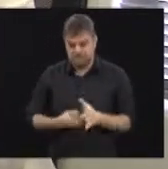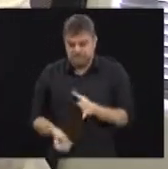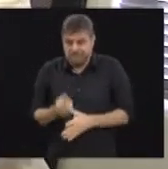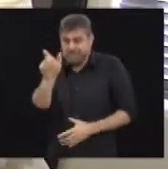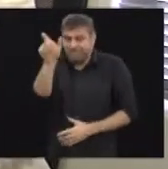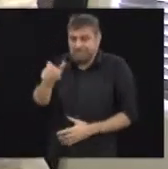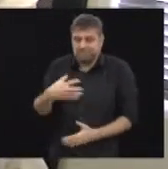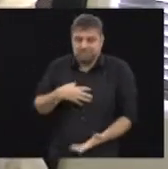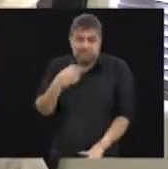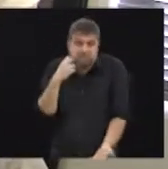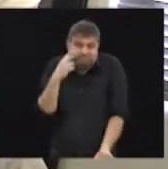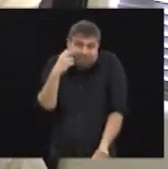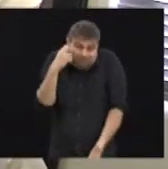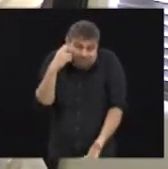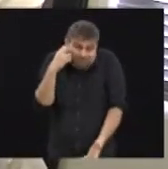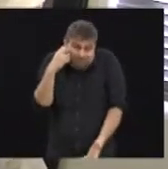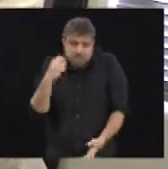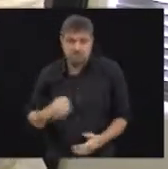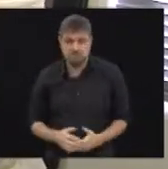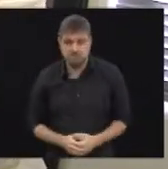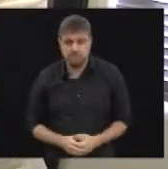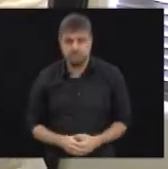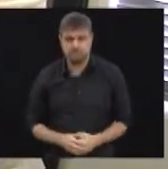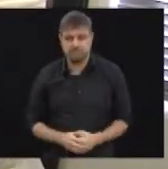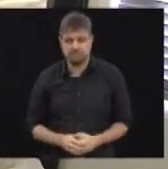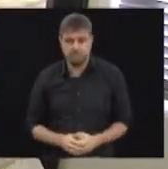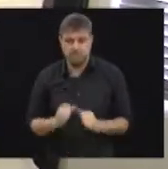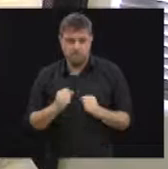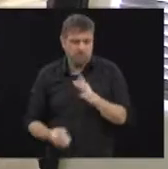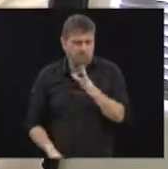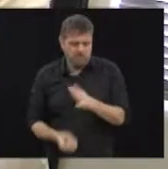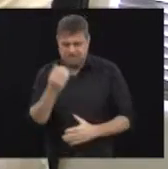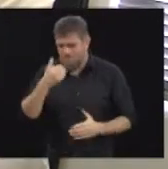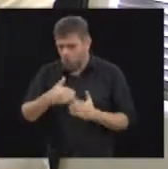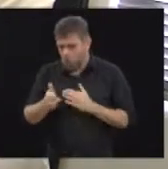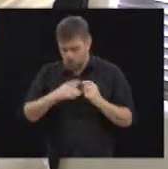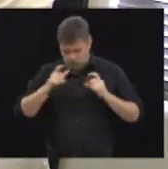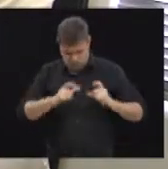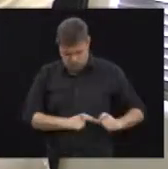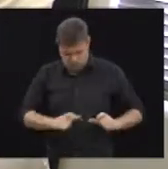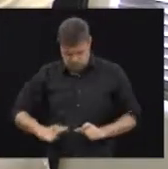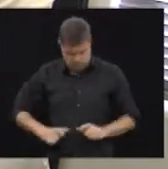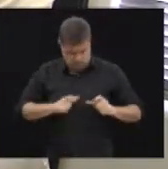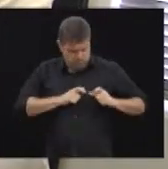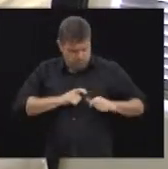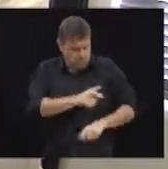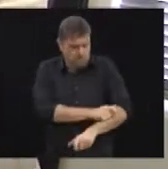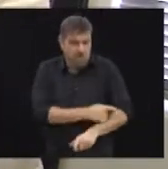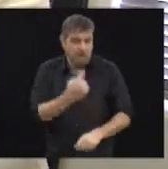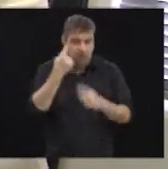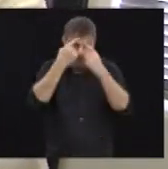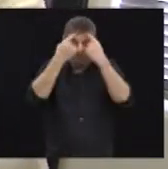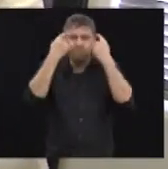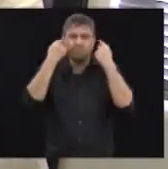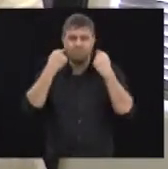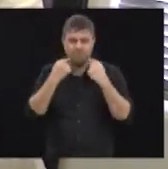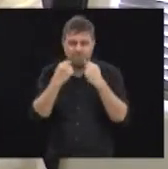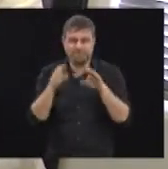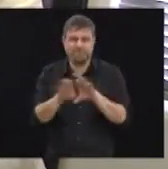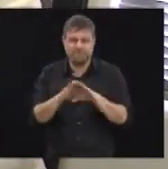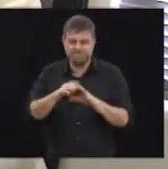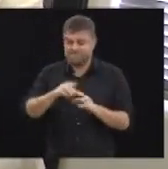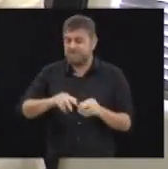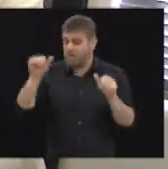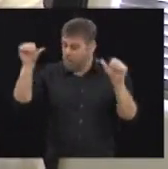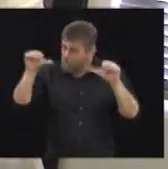bem constrangedor para o paciente. Mas pode pegar qualquer parte do corpo. Face, que